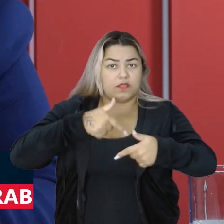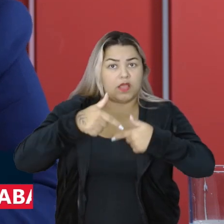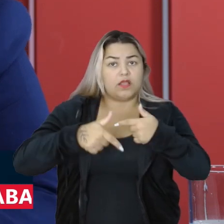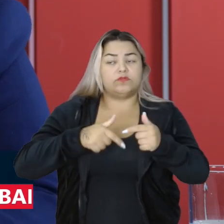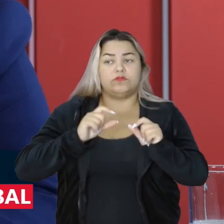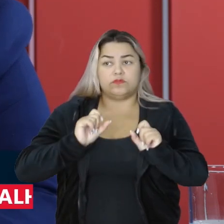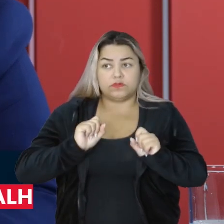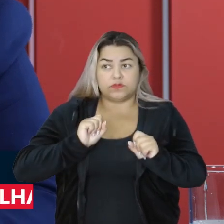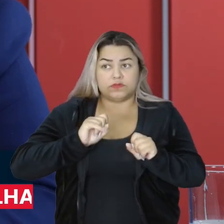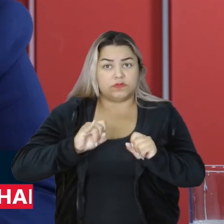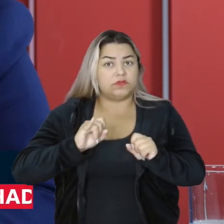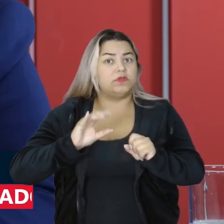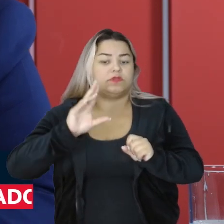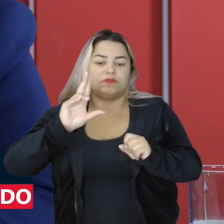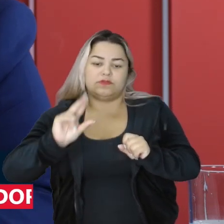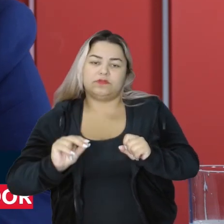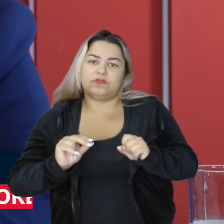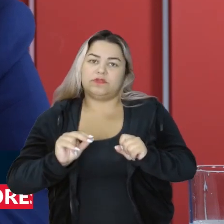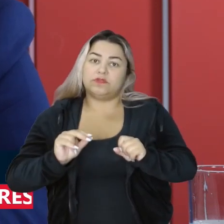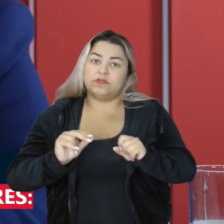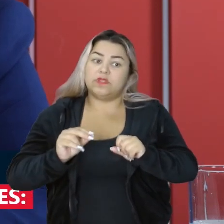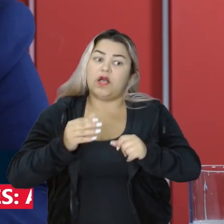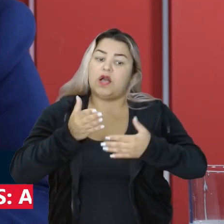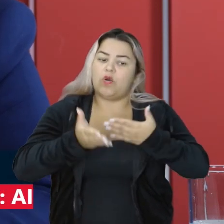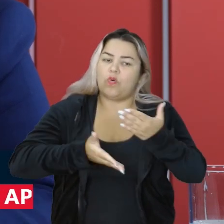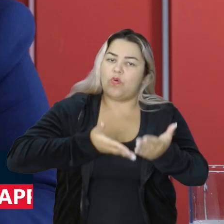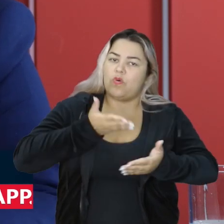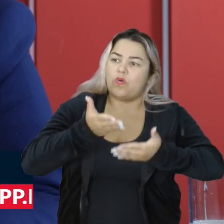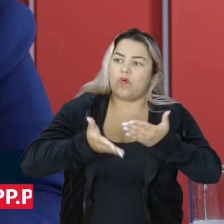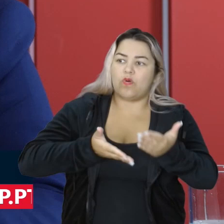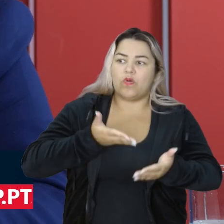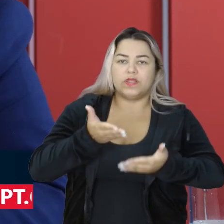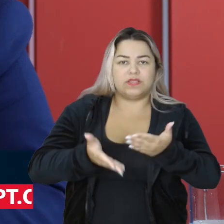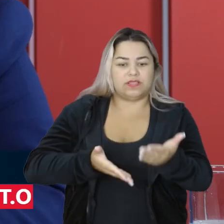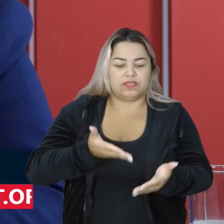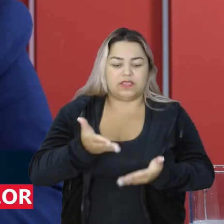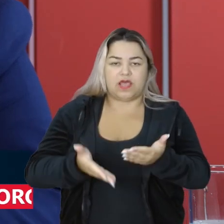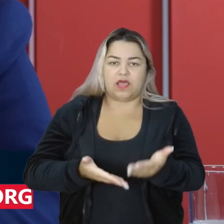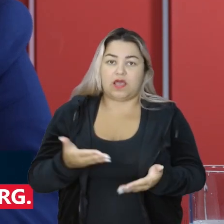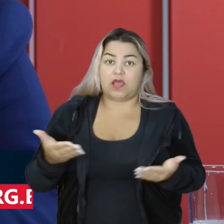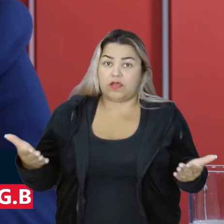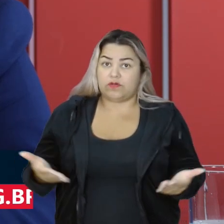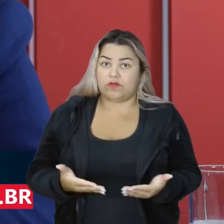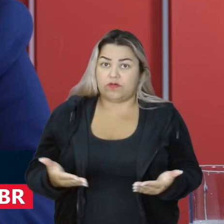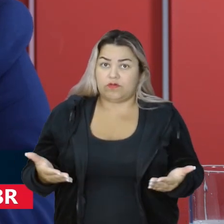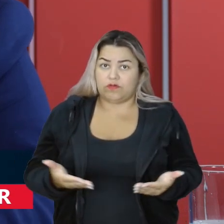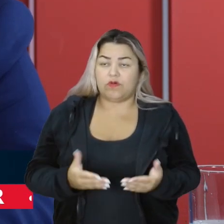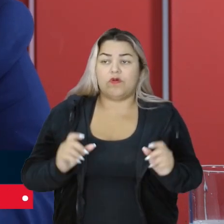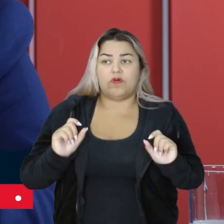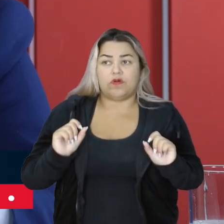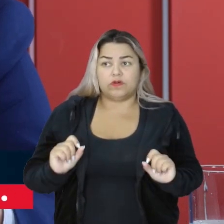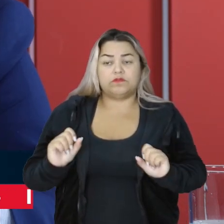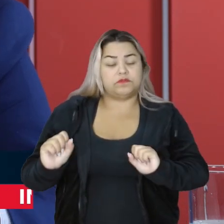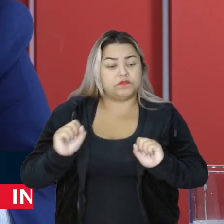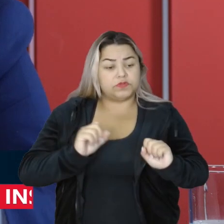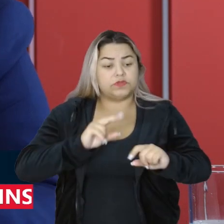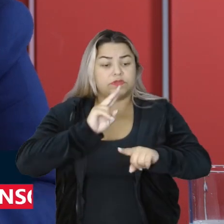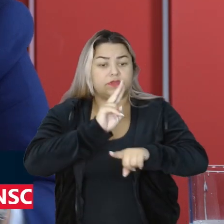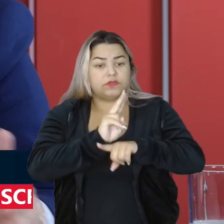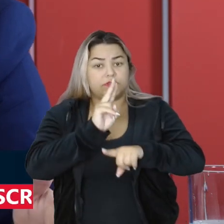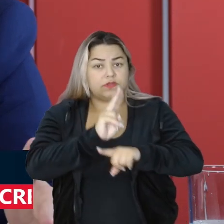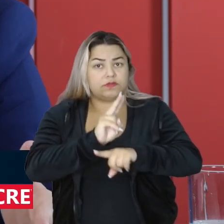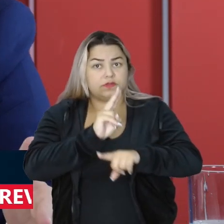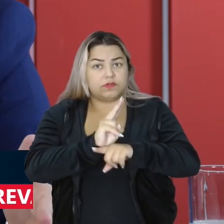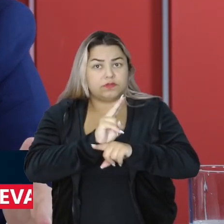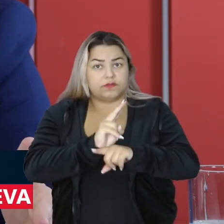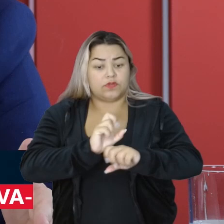se a gente não cuidar nesse momento da forma como esses trabalhadores e trabalhadoras vão poder se proteger, tanto